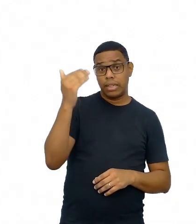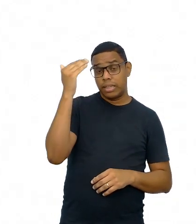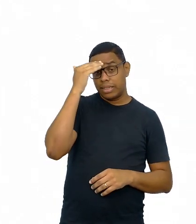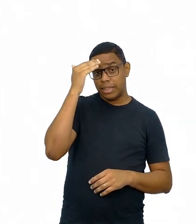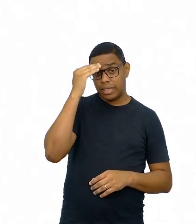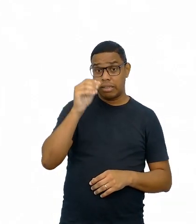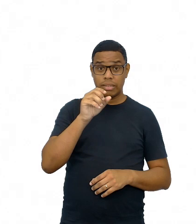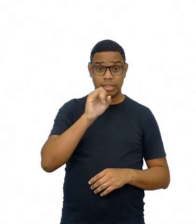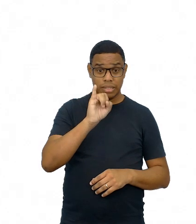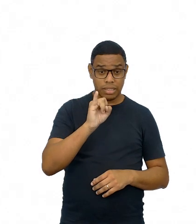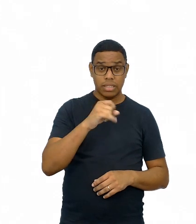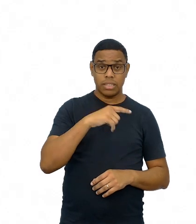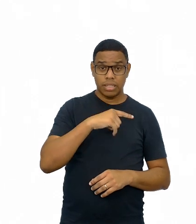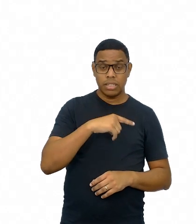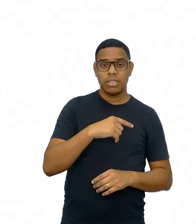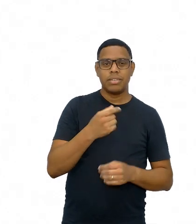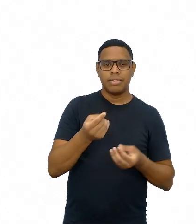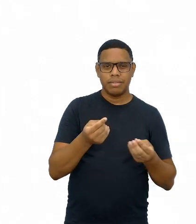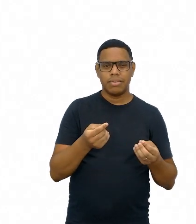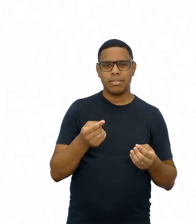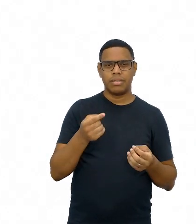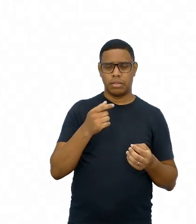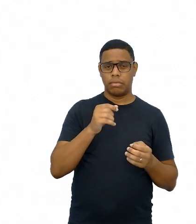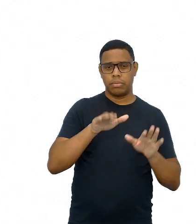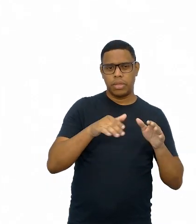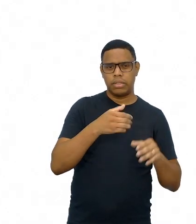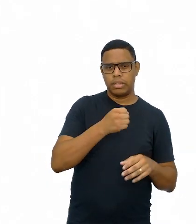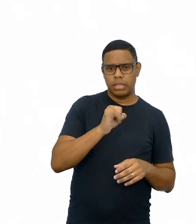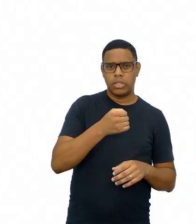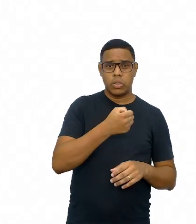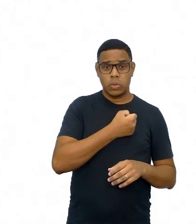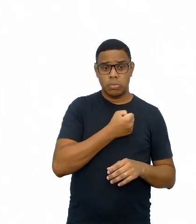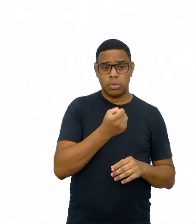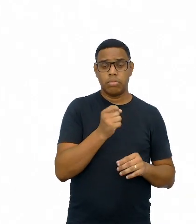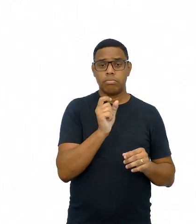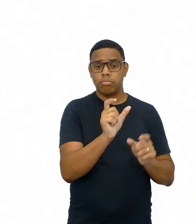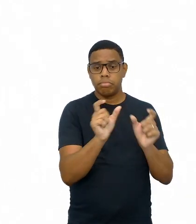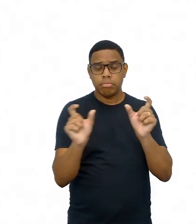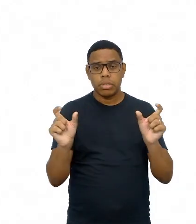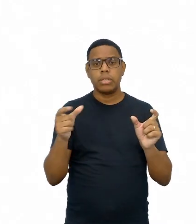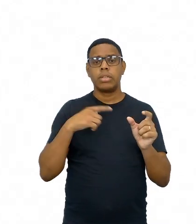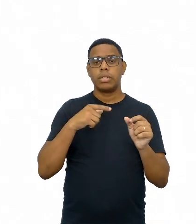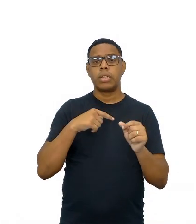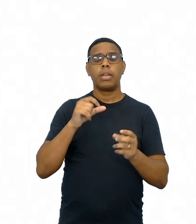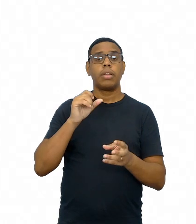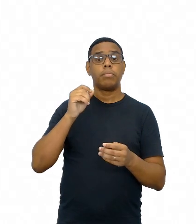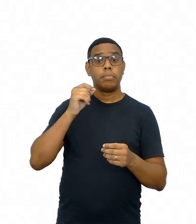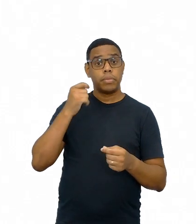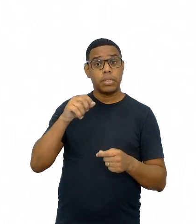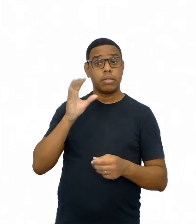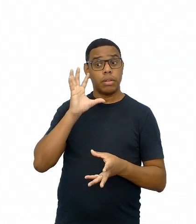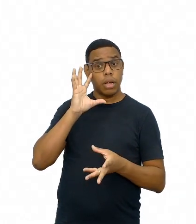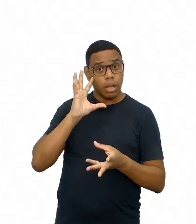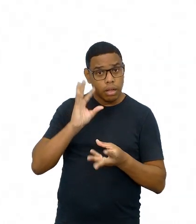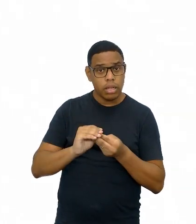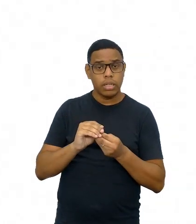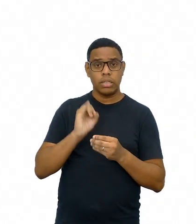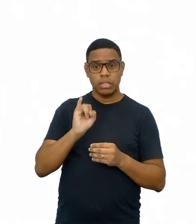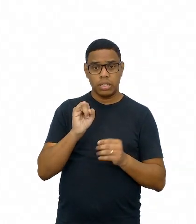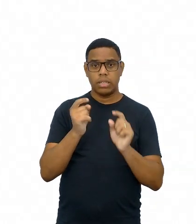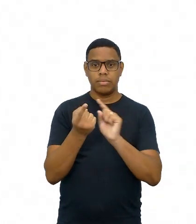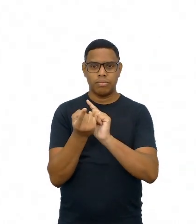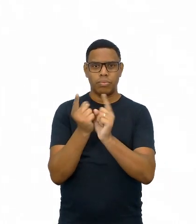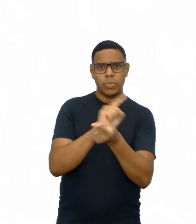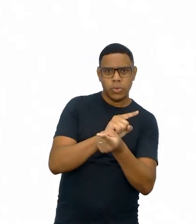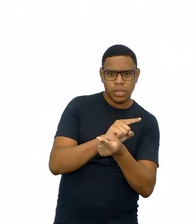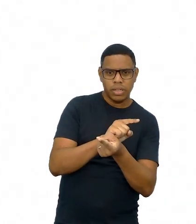ao colocar em evidência isso através de situações que são apresentadas, eles devem concluir que ao mudar as